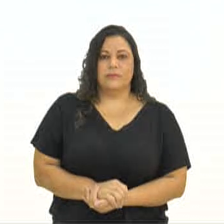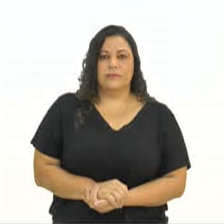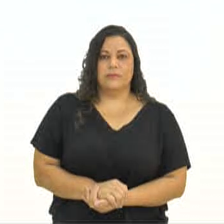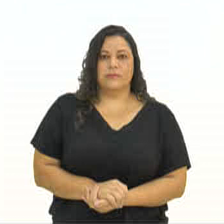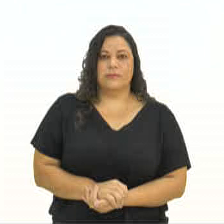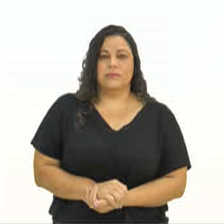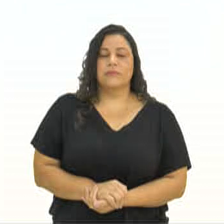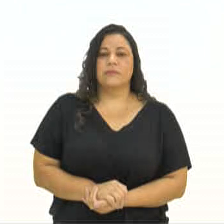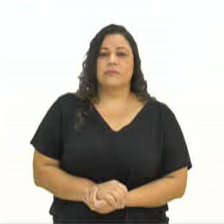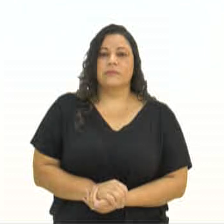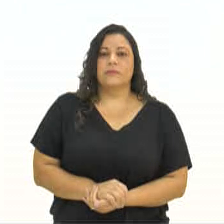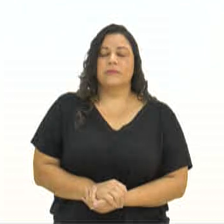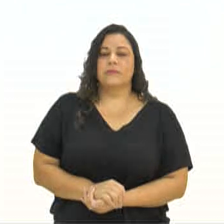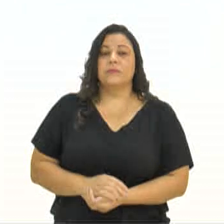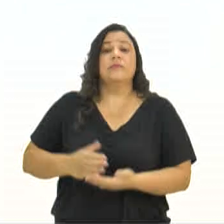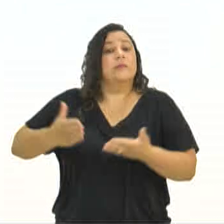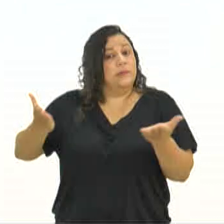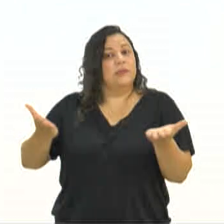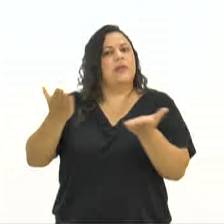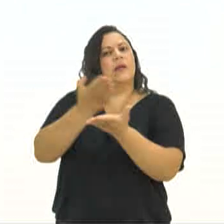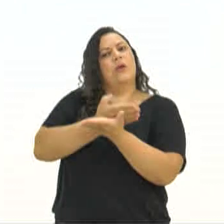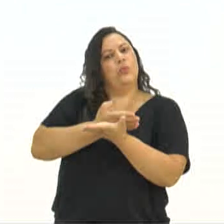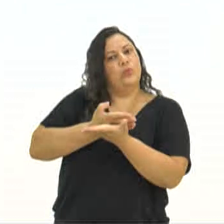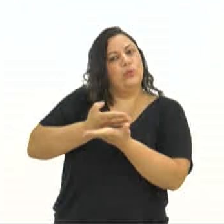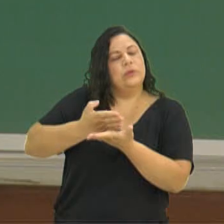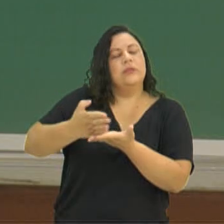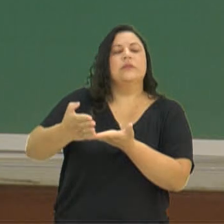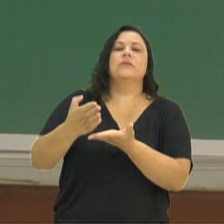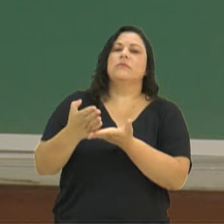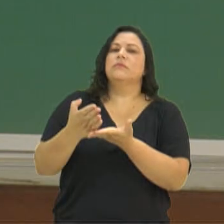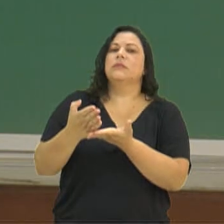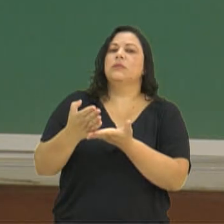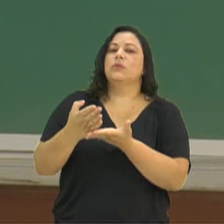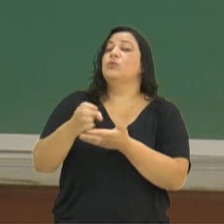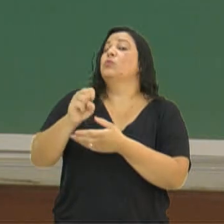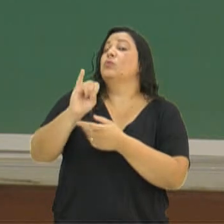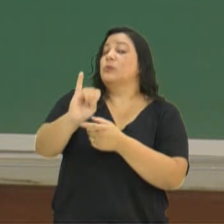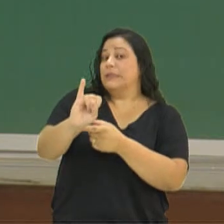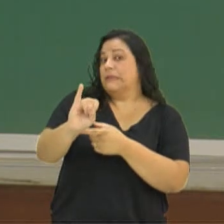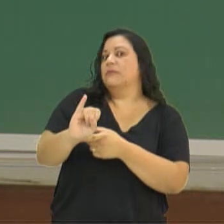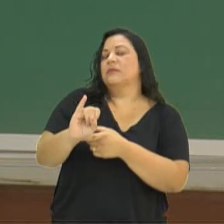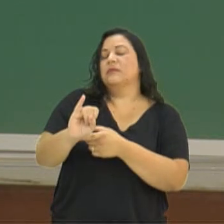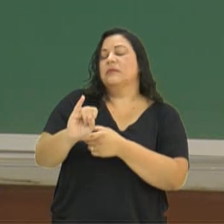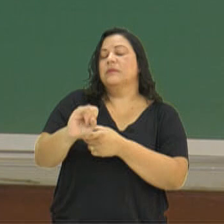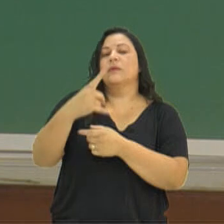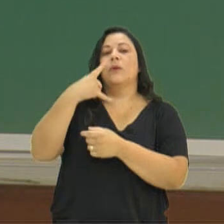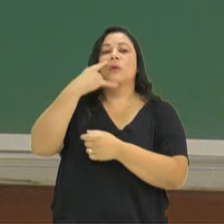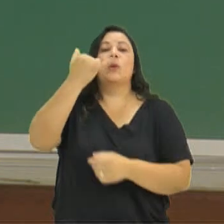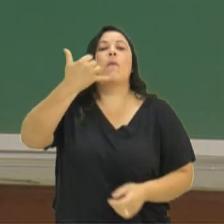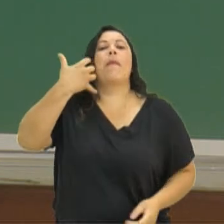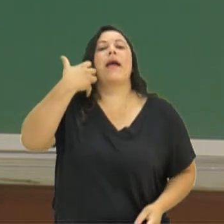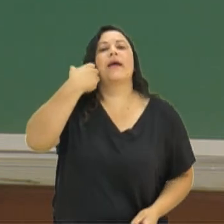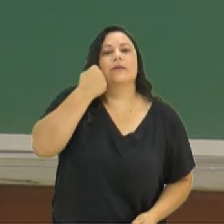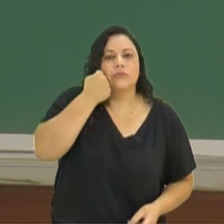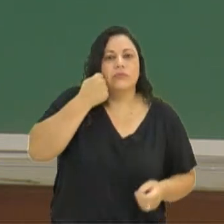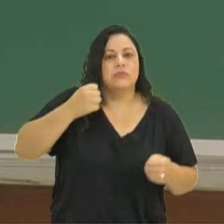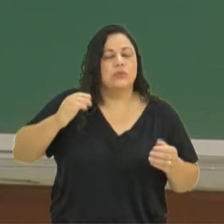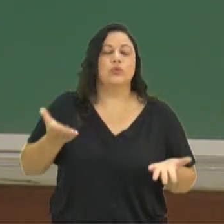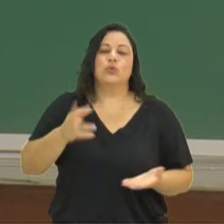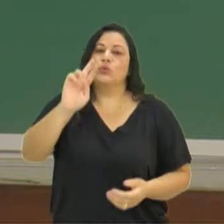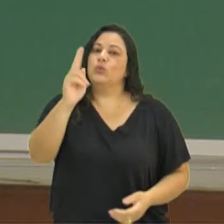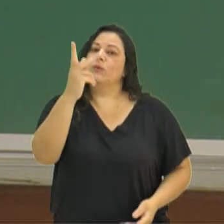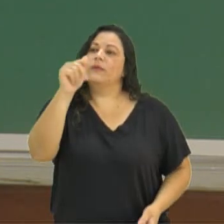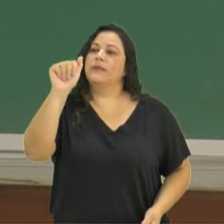inteligencia. Então, a princípio, né, se não fosse pelo empenho do seu pai adotivo, que é o Hans, que é